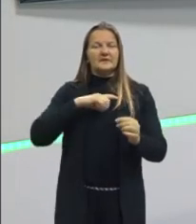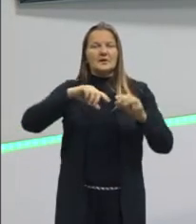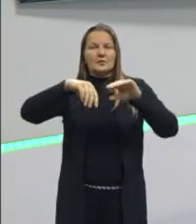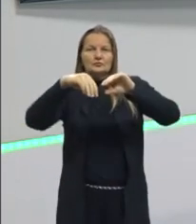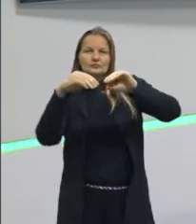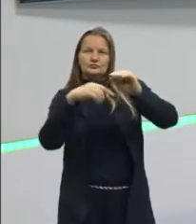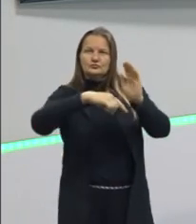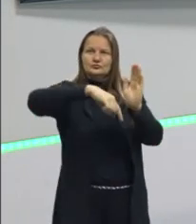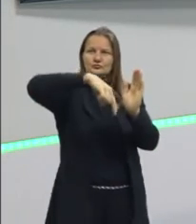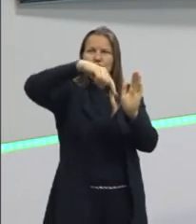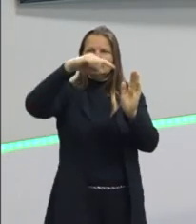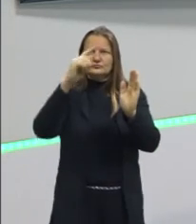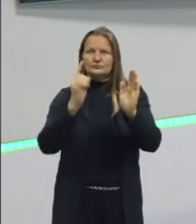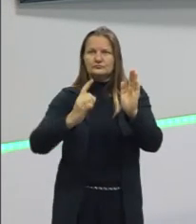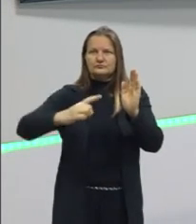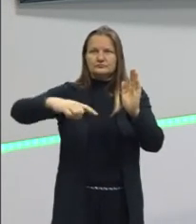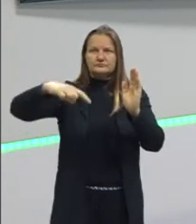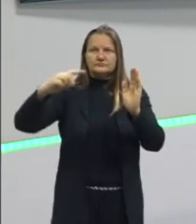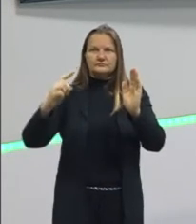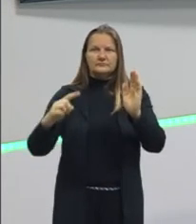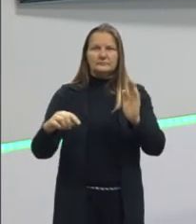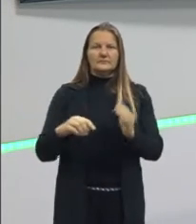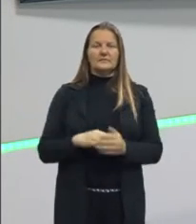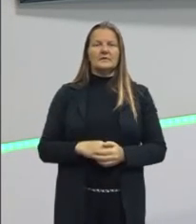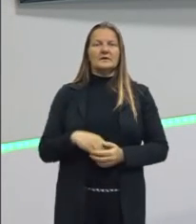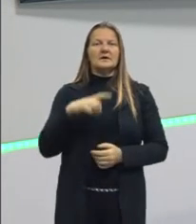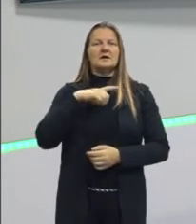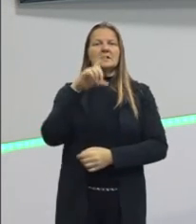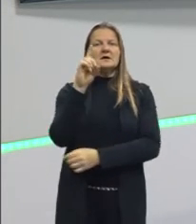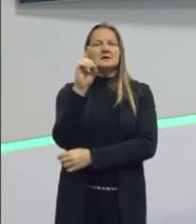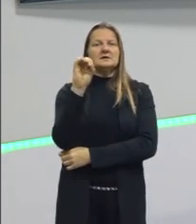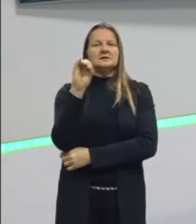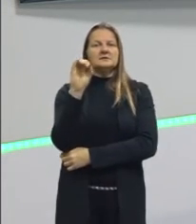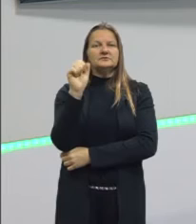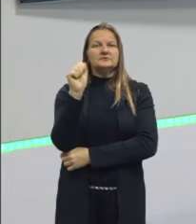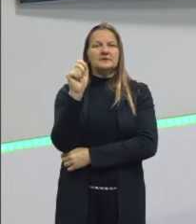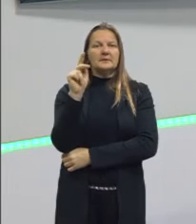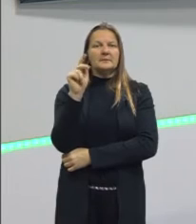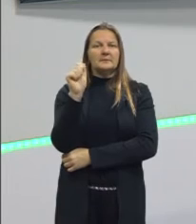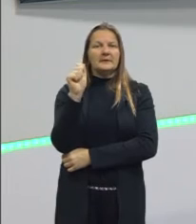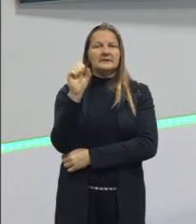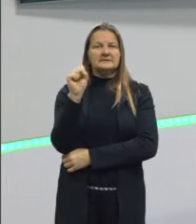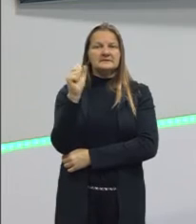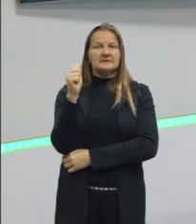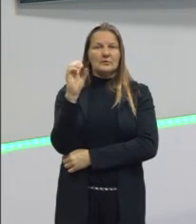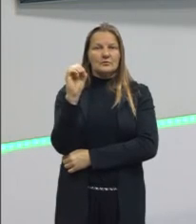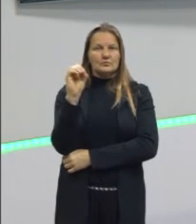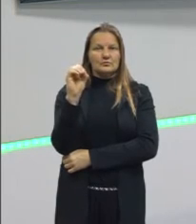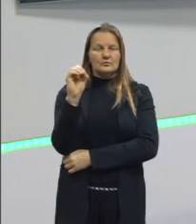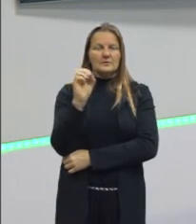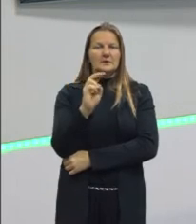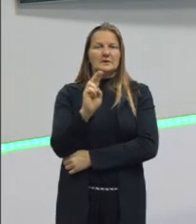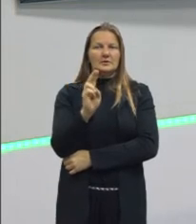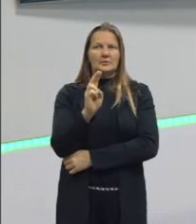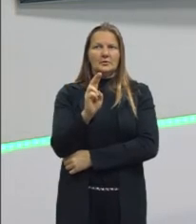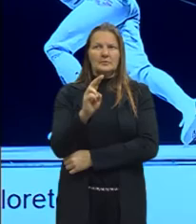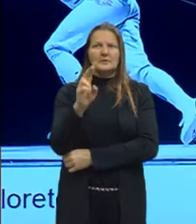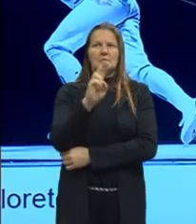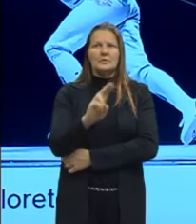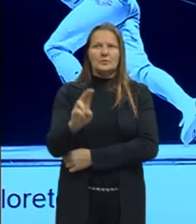dobra aqui a gente tem o diapasão que é um instrumento né Ele é bastante utilizado para